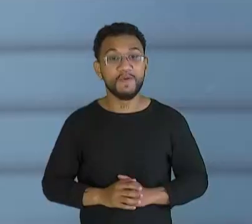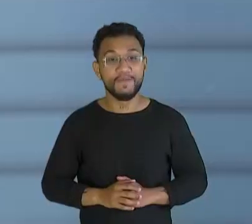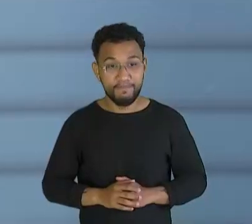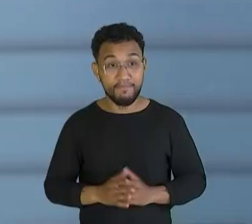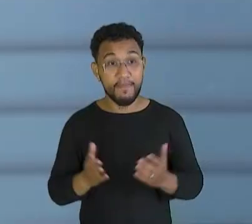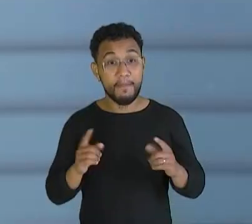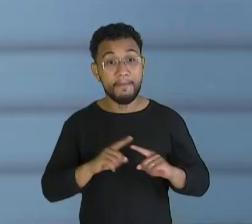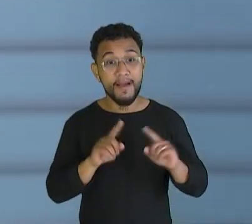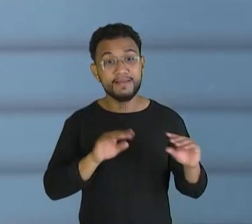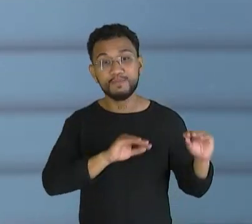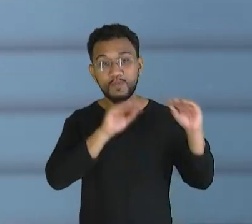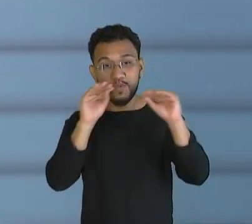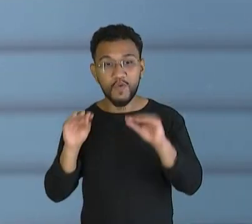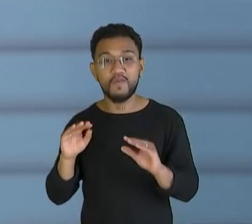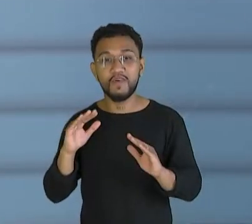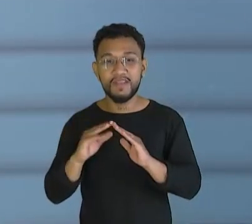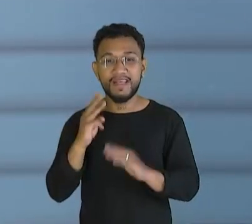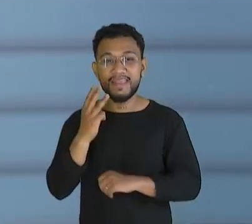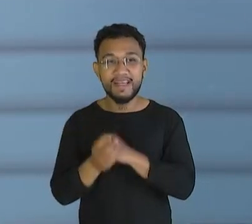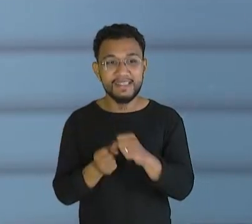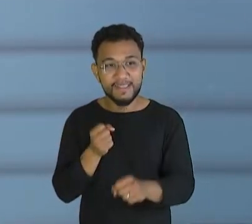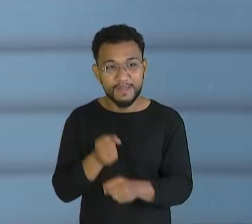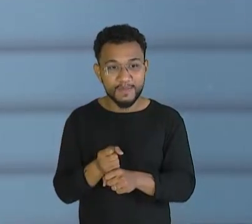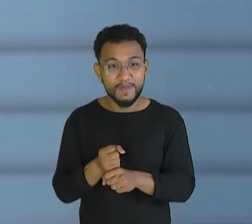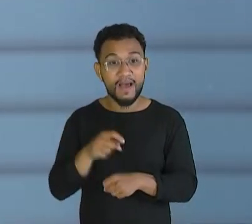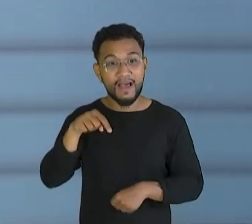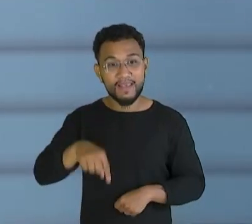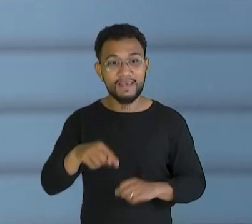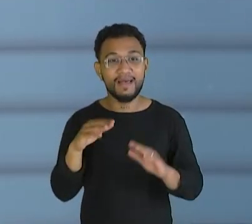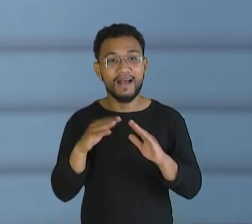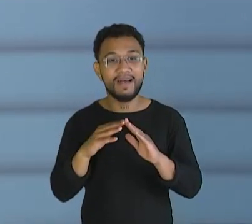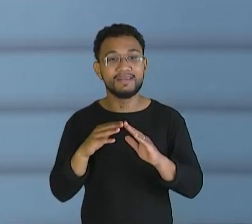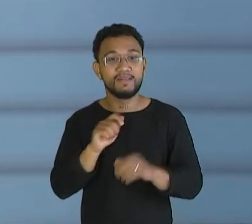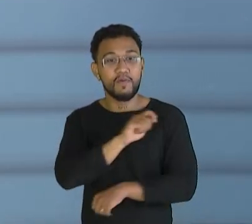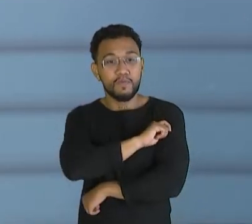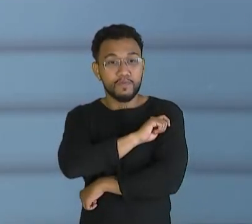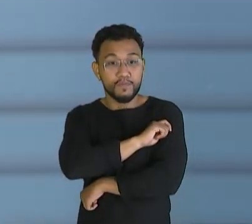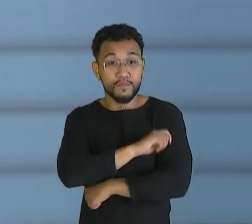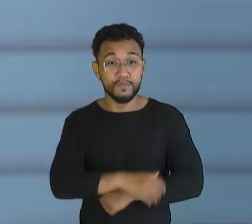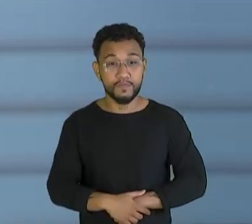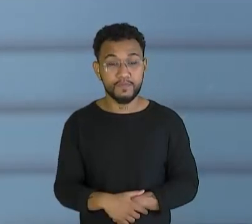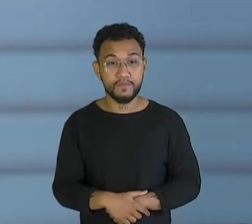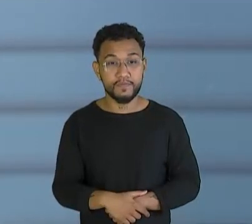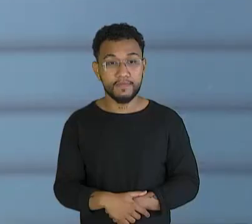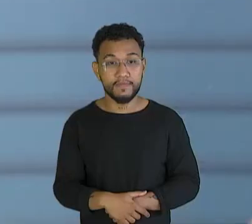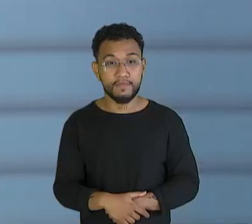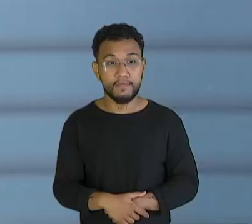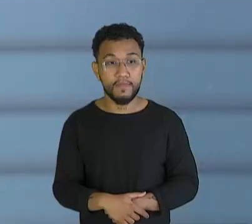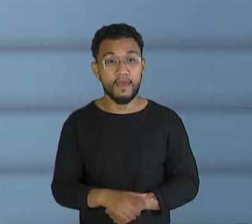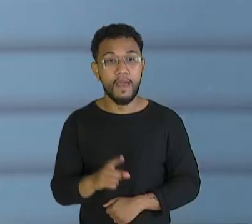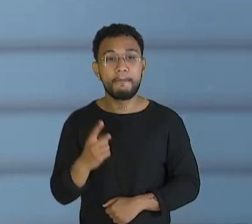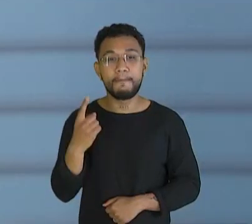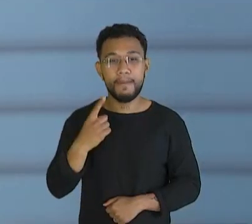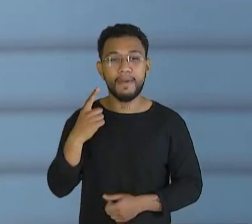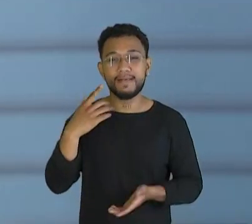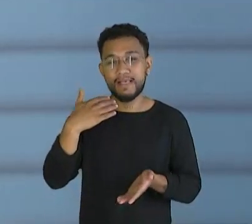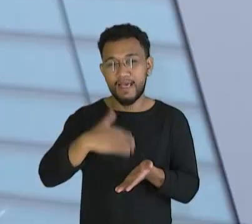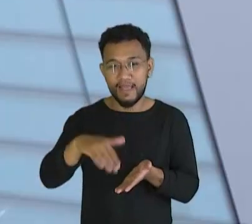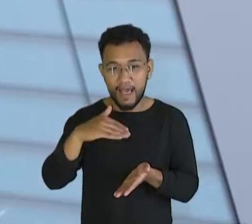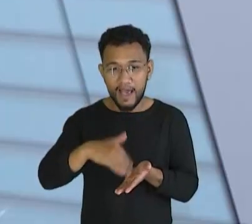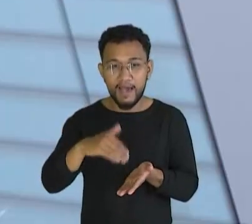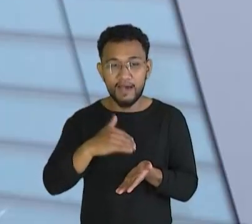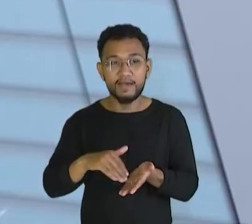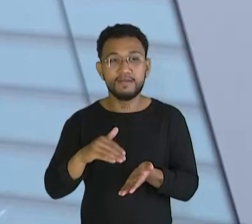mora em Fortaleza há quase 3 anos, aqui na Casa do Estudante, mora na casa, está aí a Thaís. Ela foi primeira secretária da casa